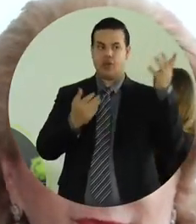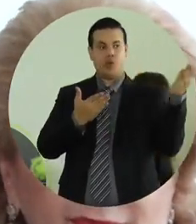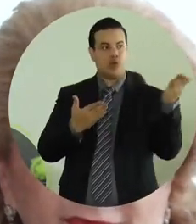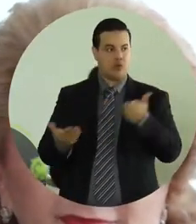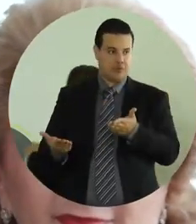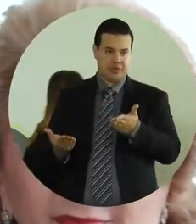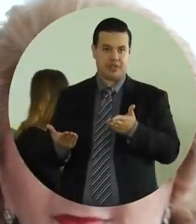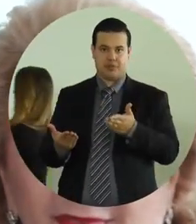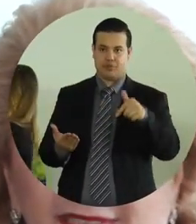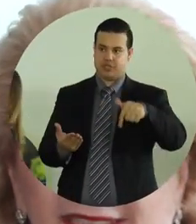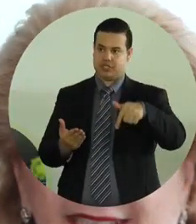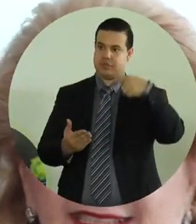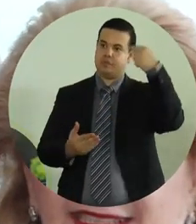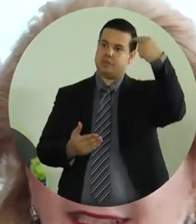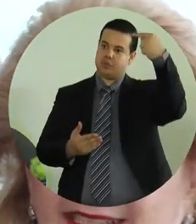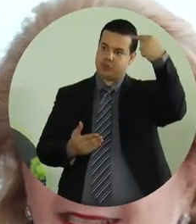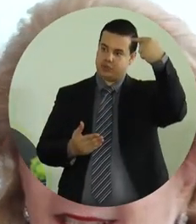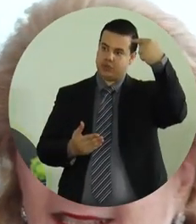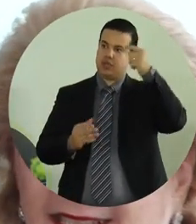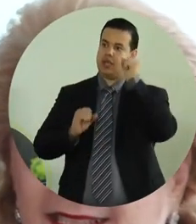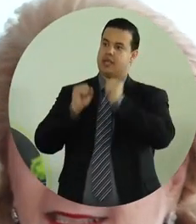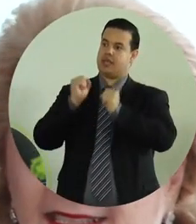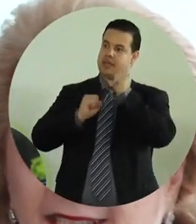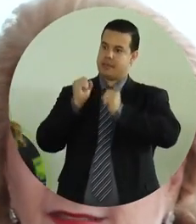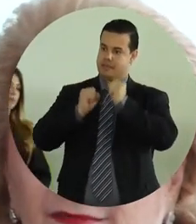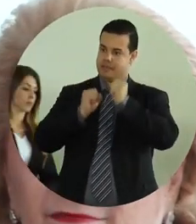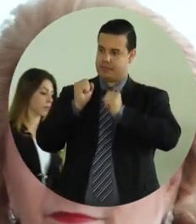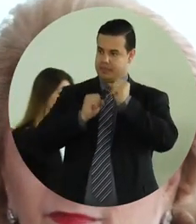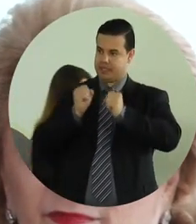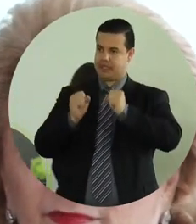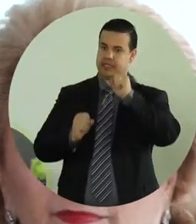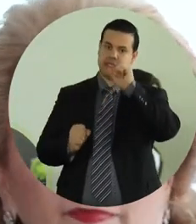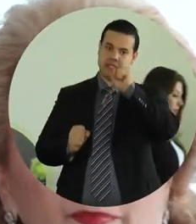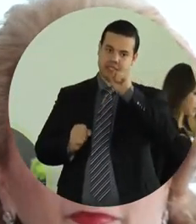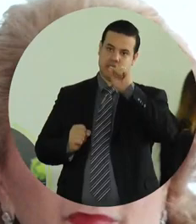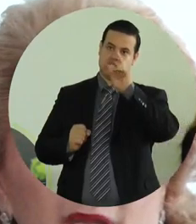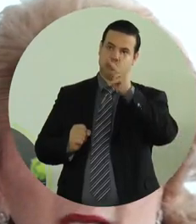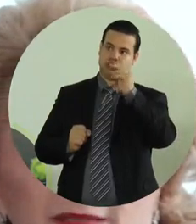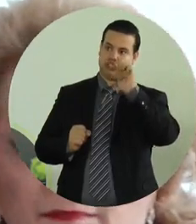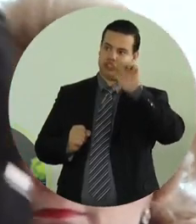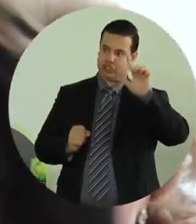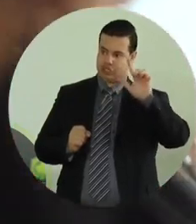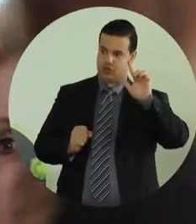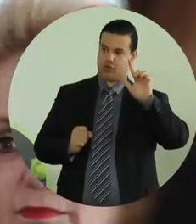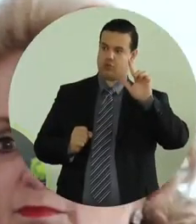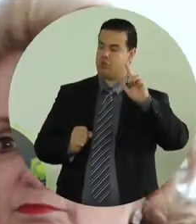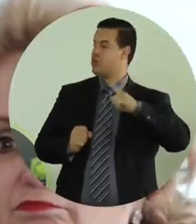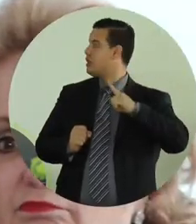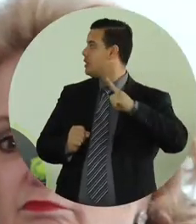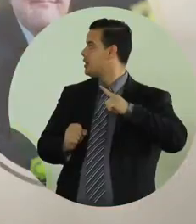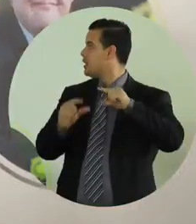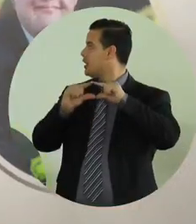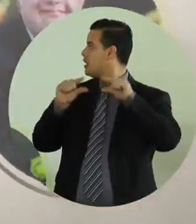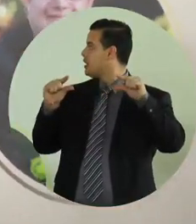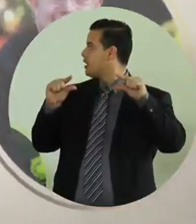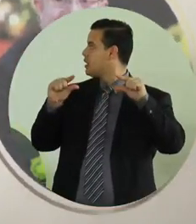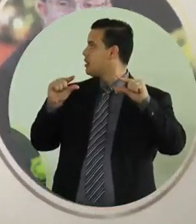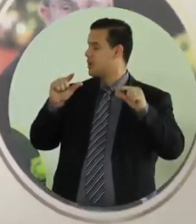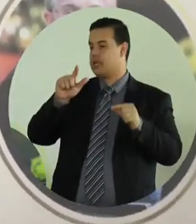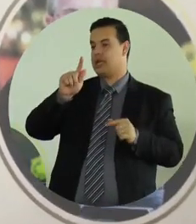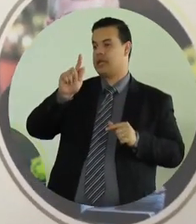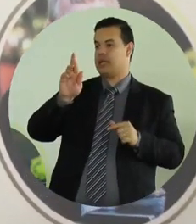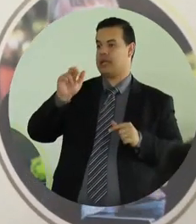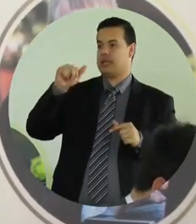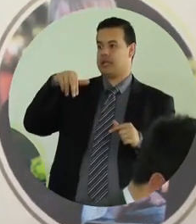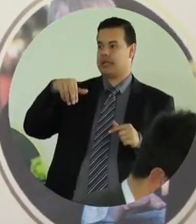receber o troféu de primeiro lugar a empresa Shaw Trust Accessibility Service de Bristol, na Grã-Bretanha, o senhor